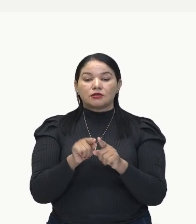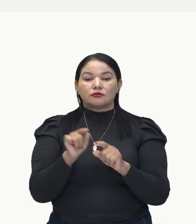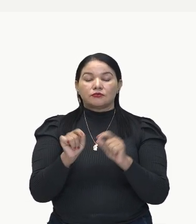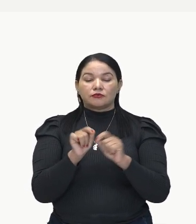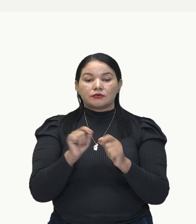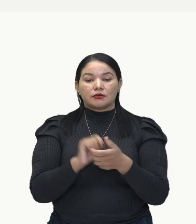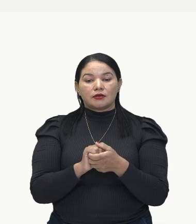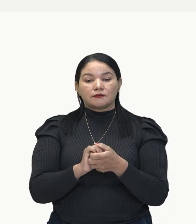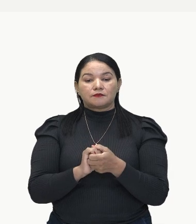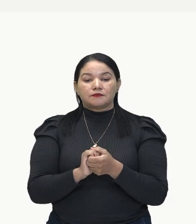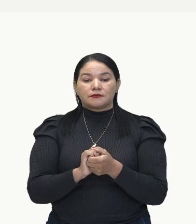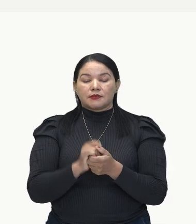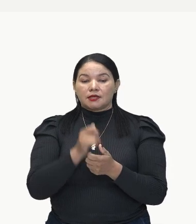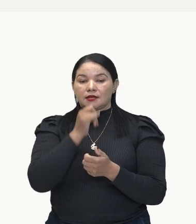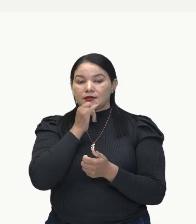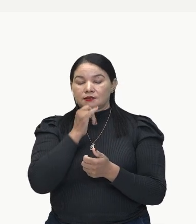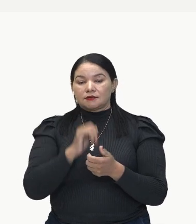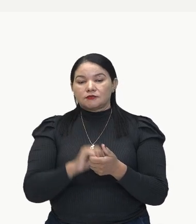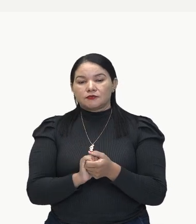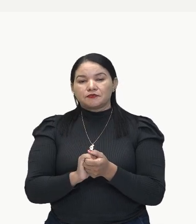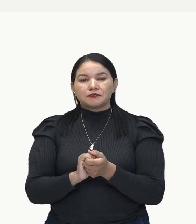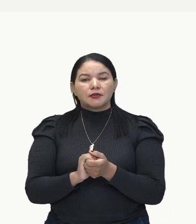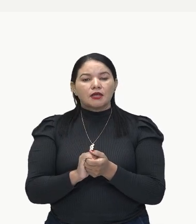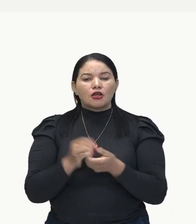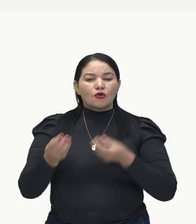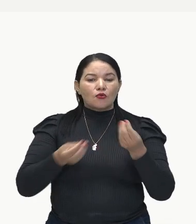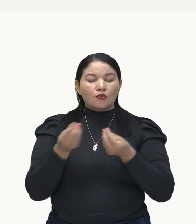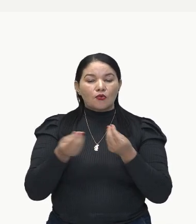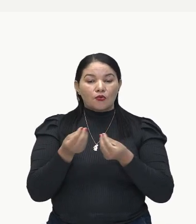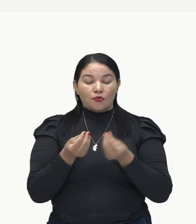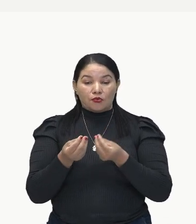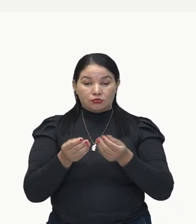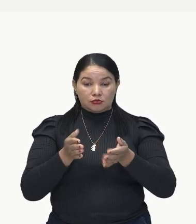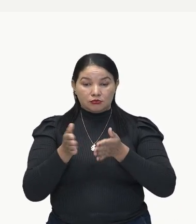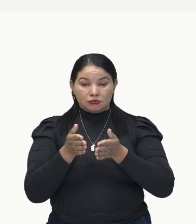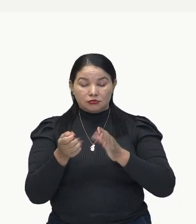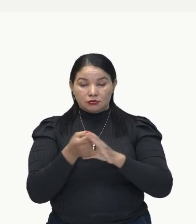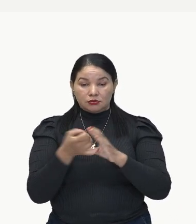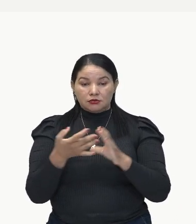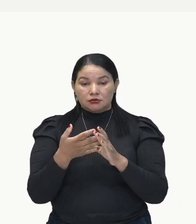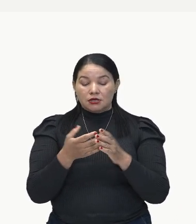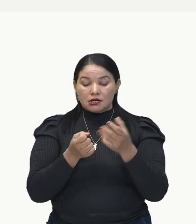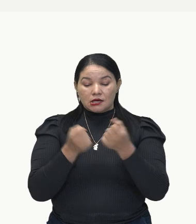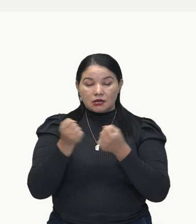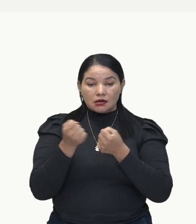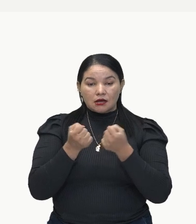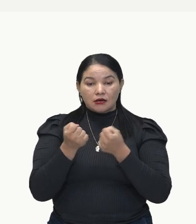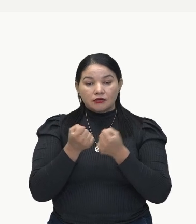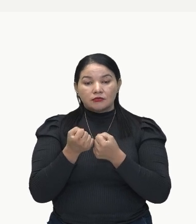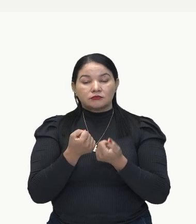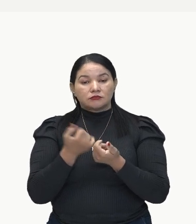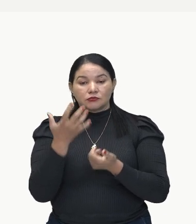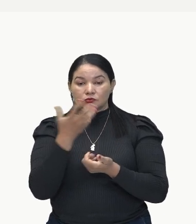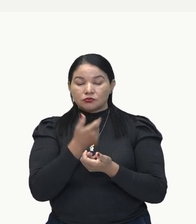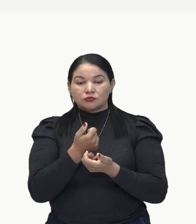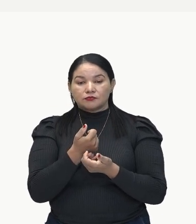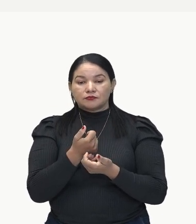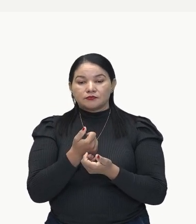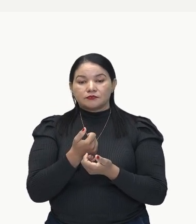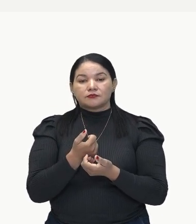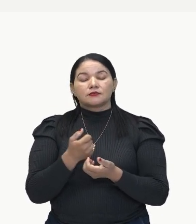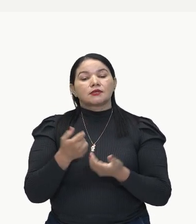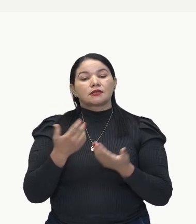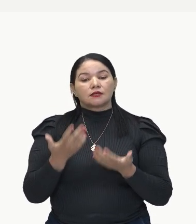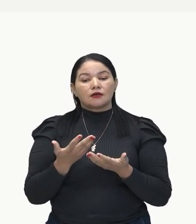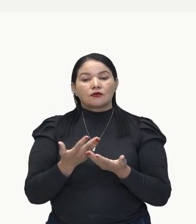Então, carro. Como assim particularizar? Eu vou dar uma característica para deixar aquele carro diferente de outro. Carro bonito. Então, o adjetivo